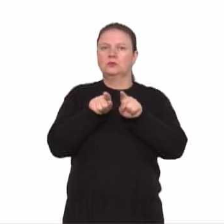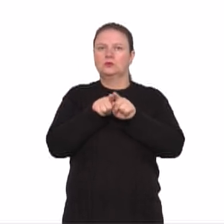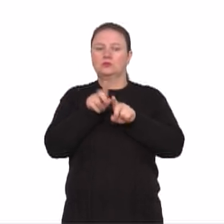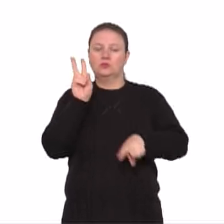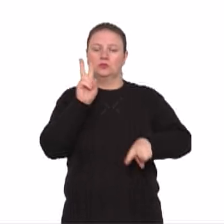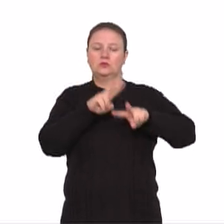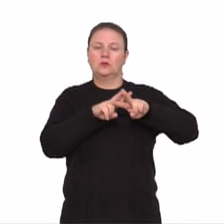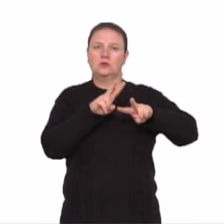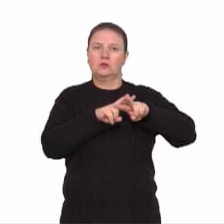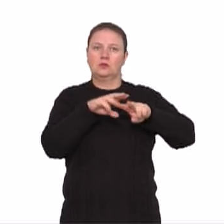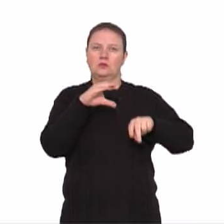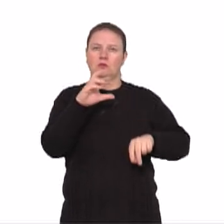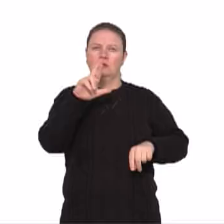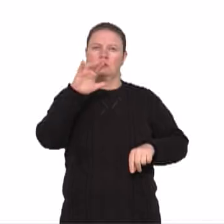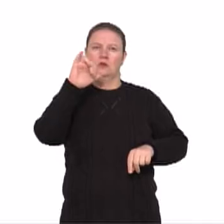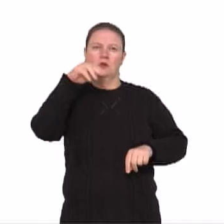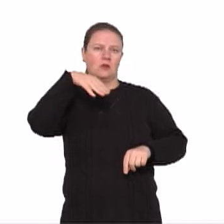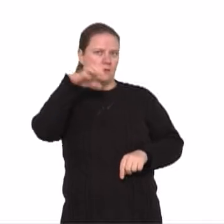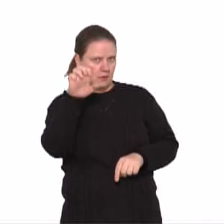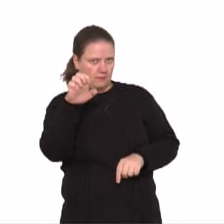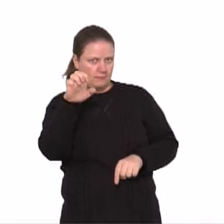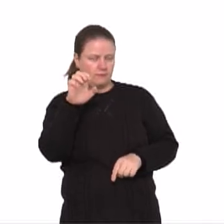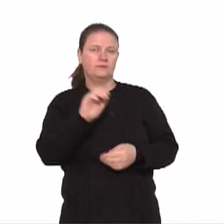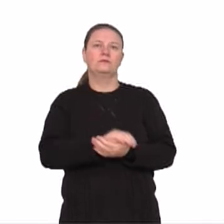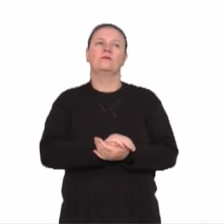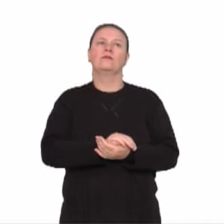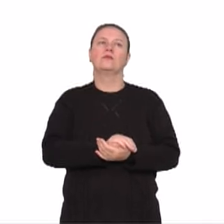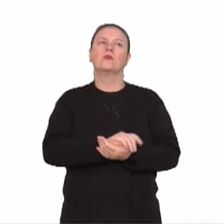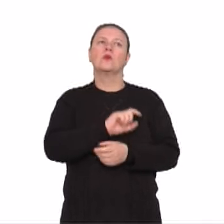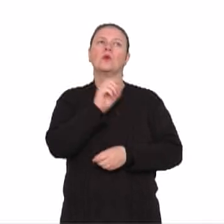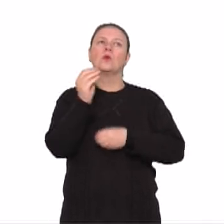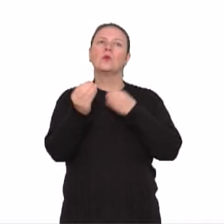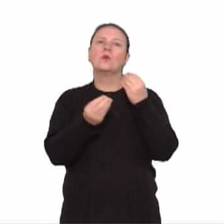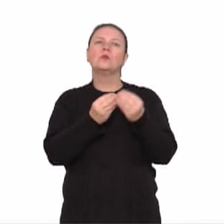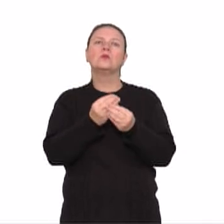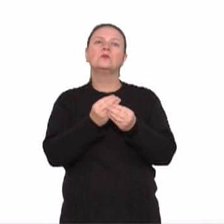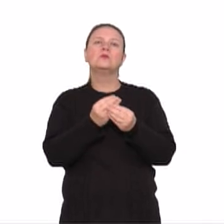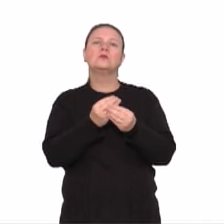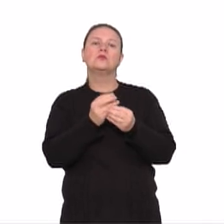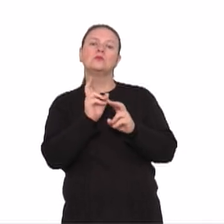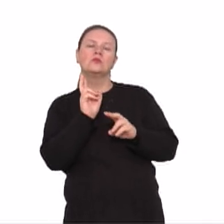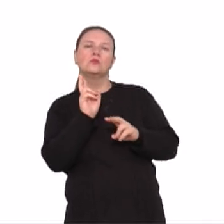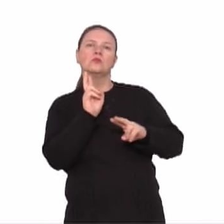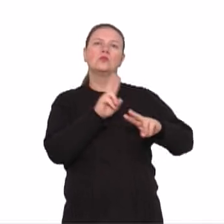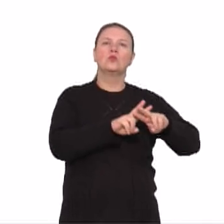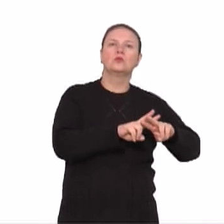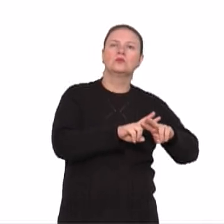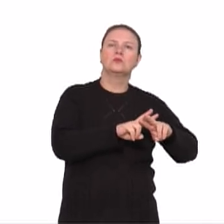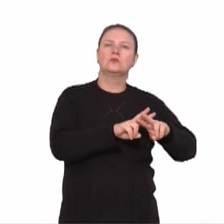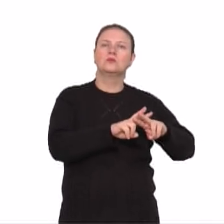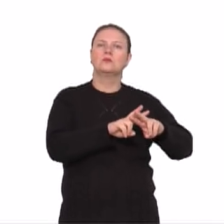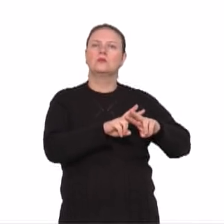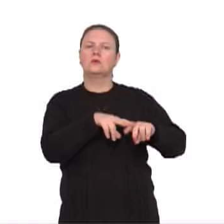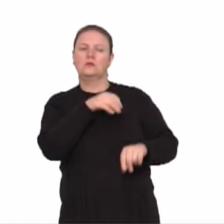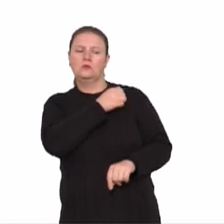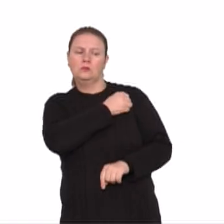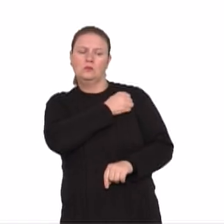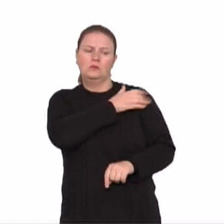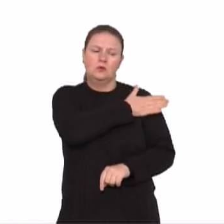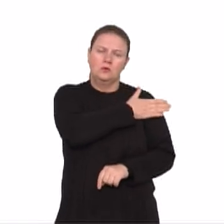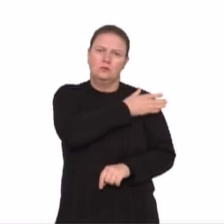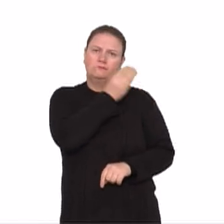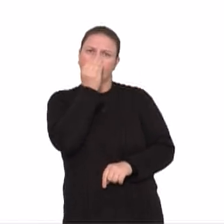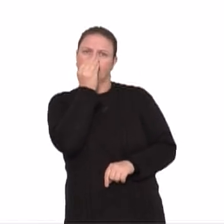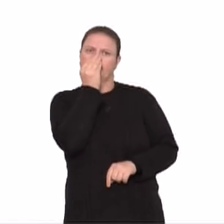xenofobia. Serão punidos, na forma desta lei, os crimes resultantes de discriminação ou preconceito